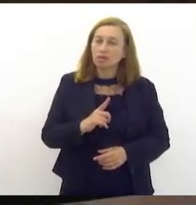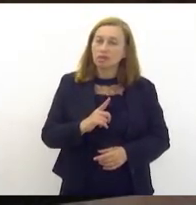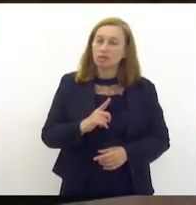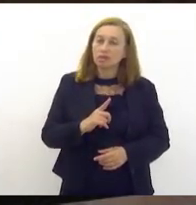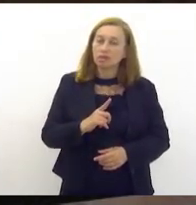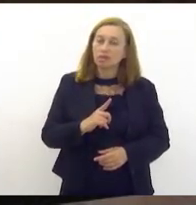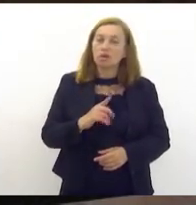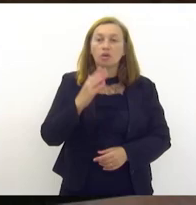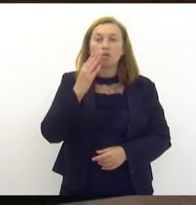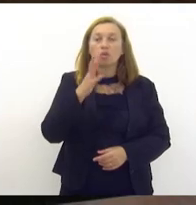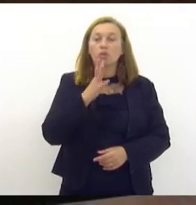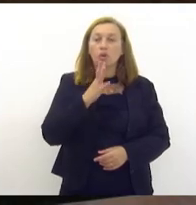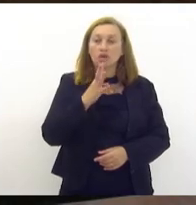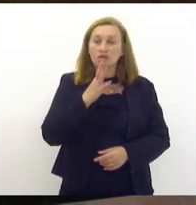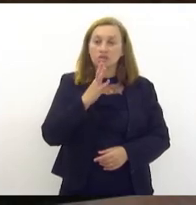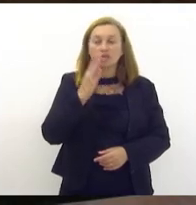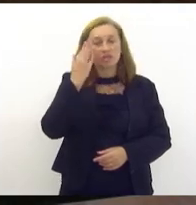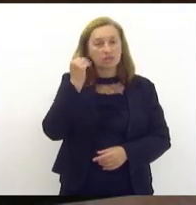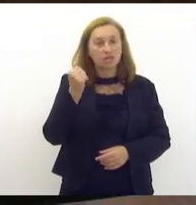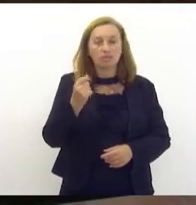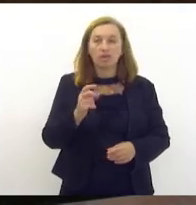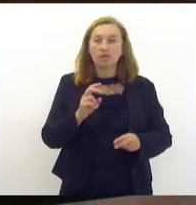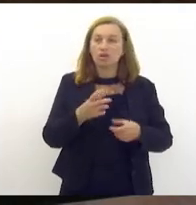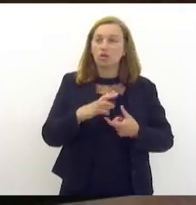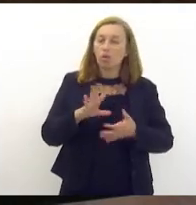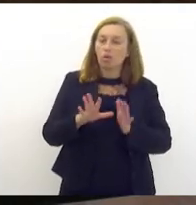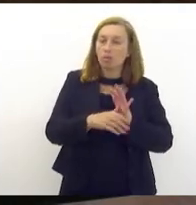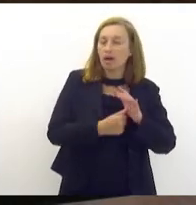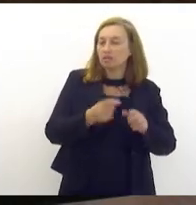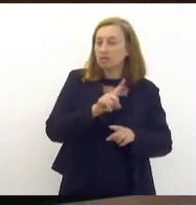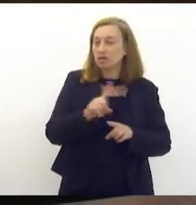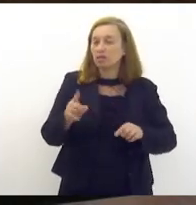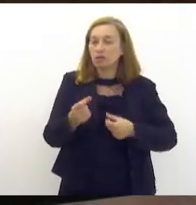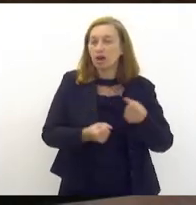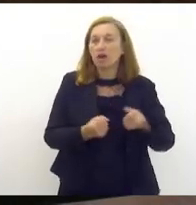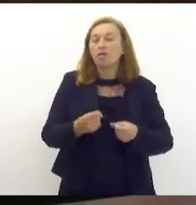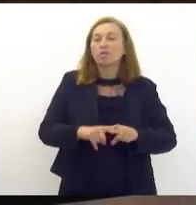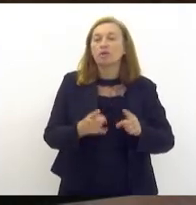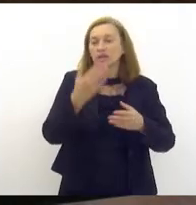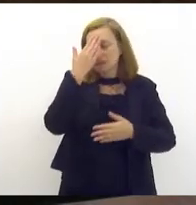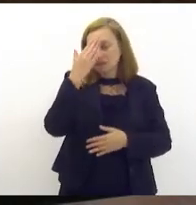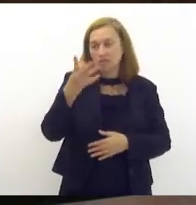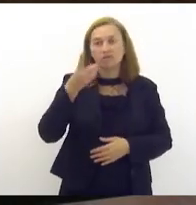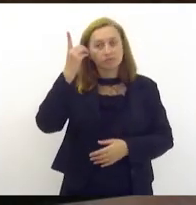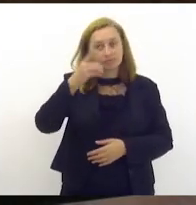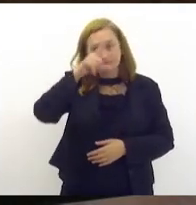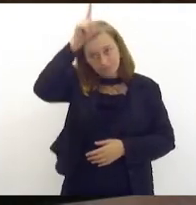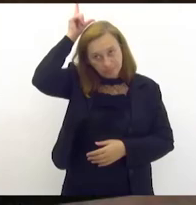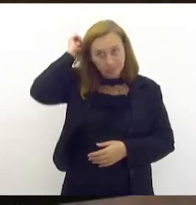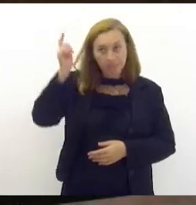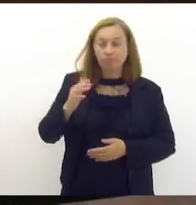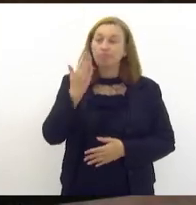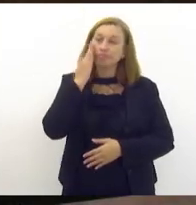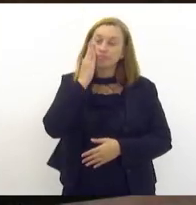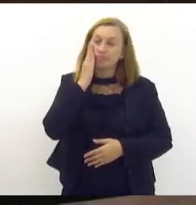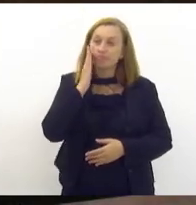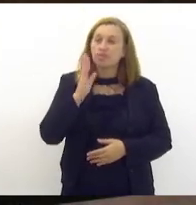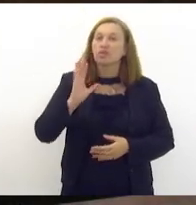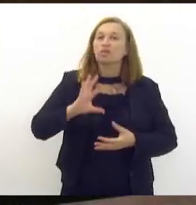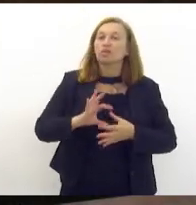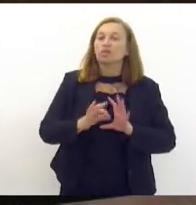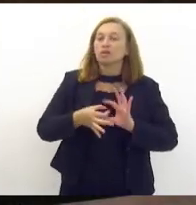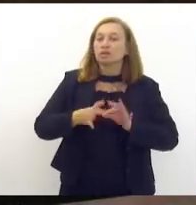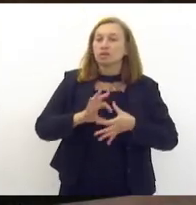que o veículo não foi roubado. E quero aqui, de antemão, agradecer ao deputado Luiz Paulo, que entendeu o